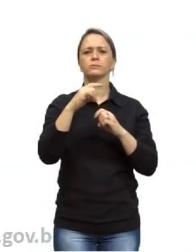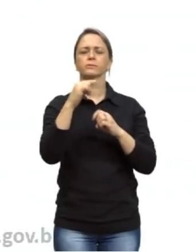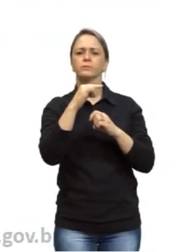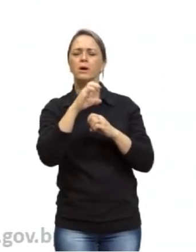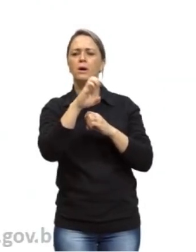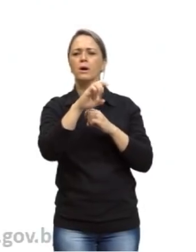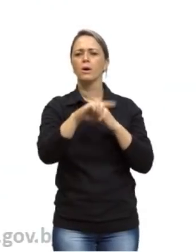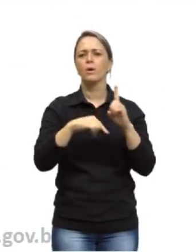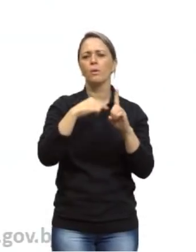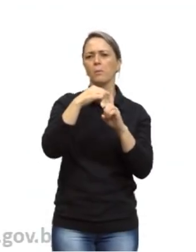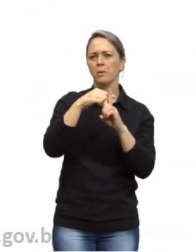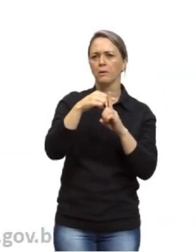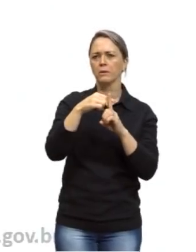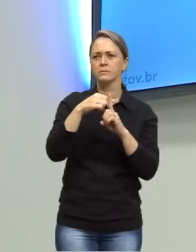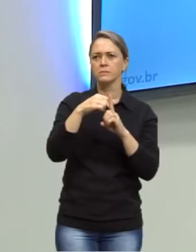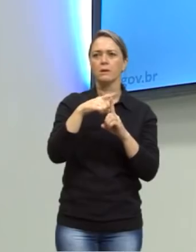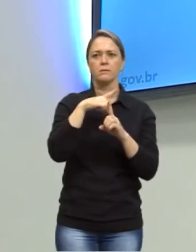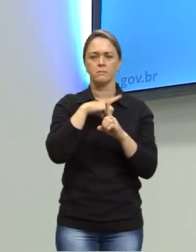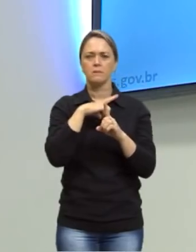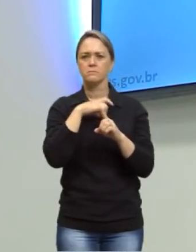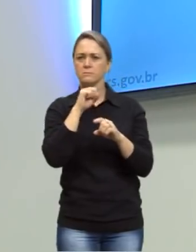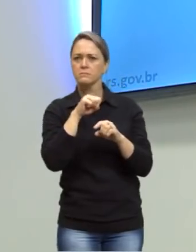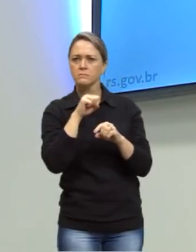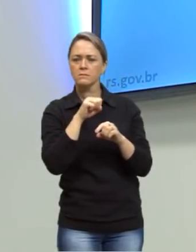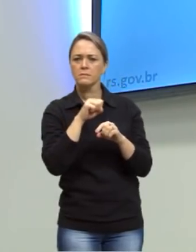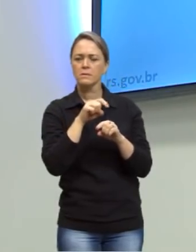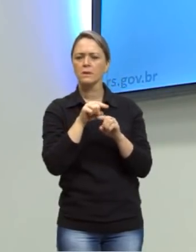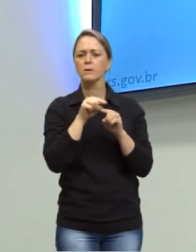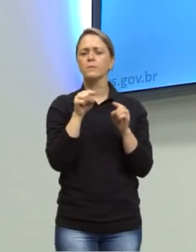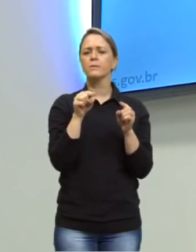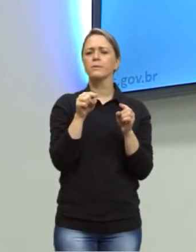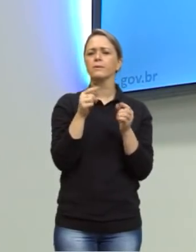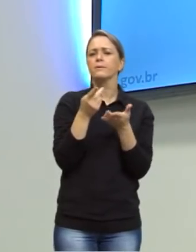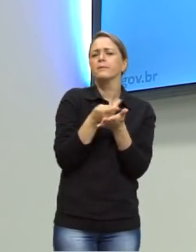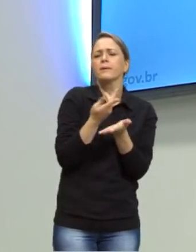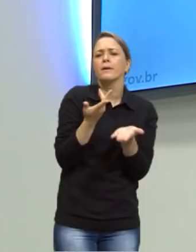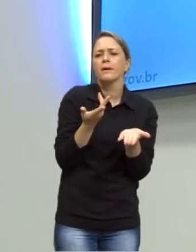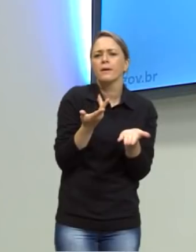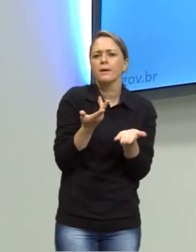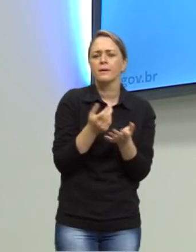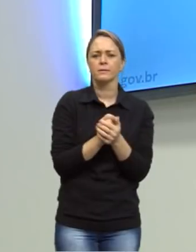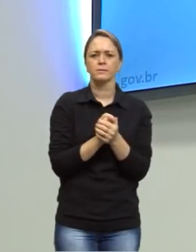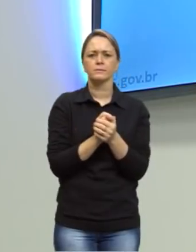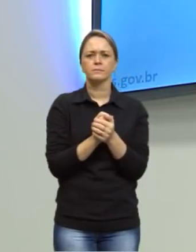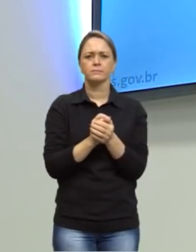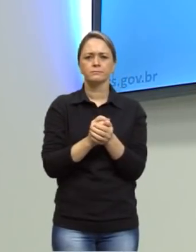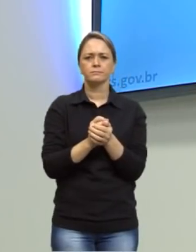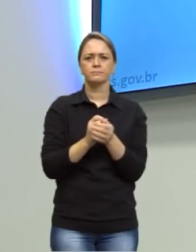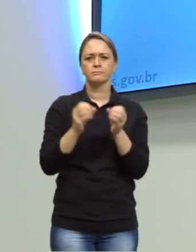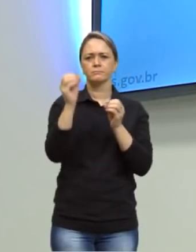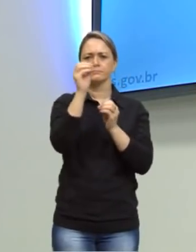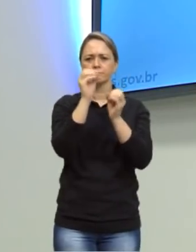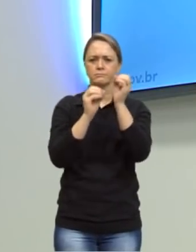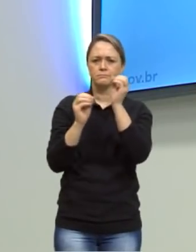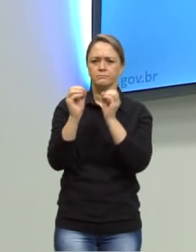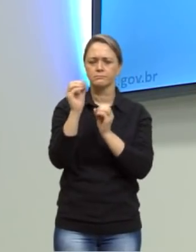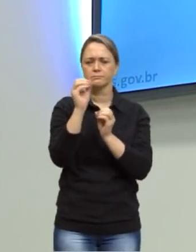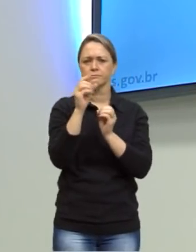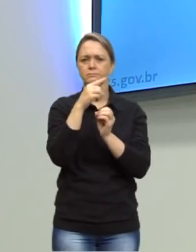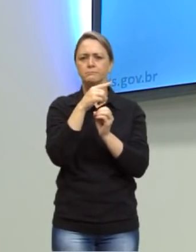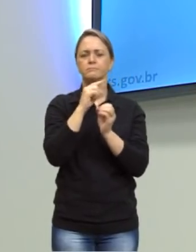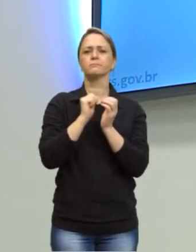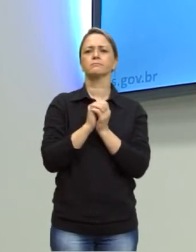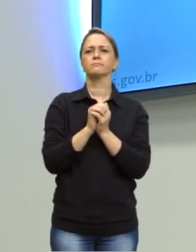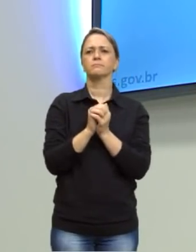densidade de cargas positivas e negativas na molécula o que que vai acontecer imagina essa molécula aqui tá